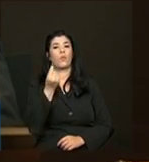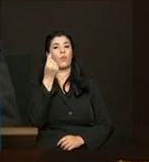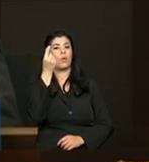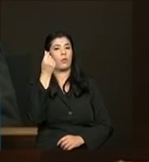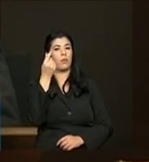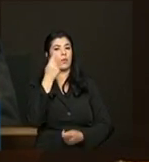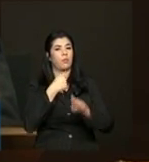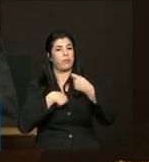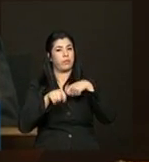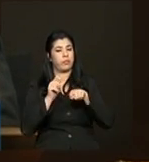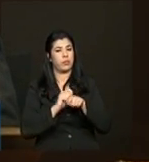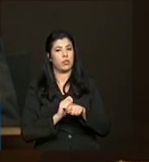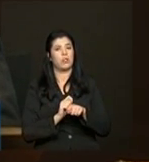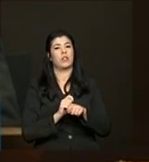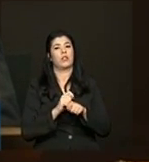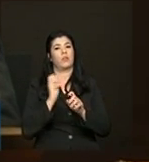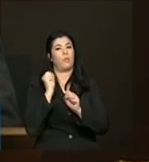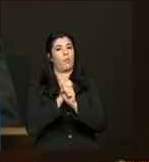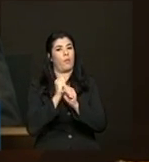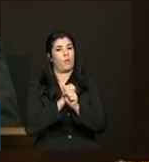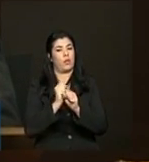receita anual permitida de